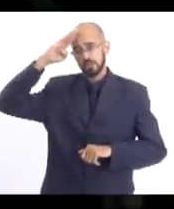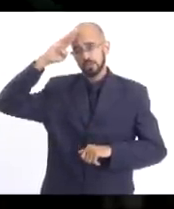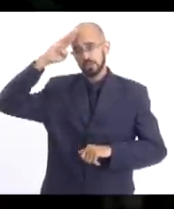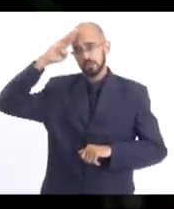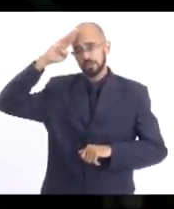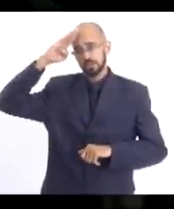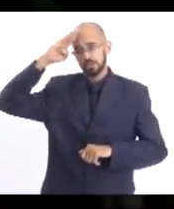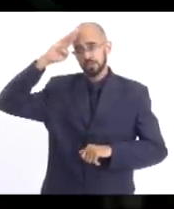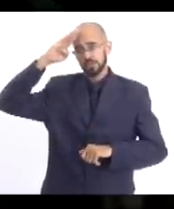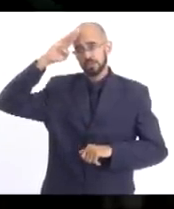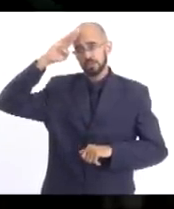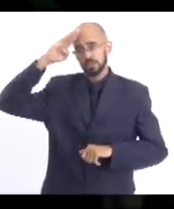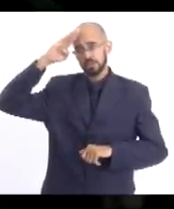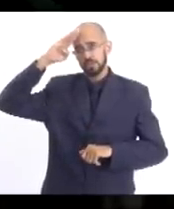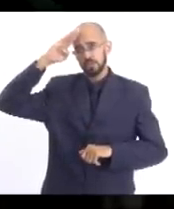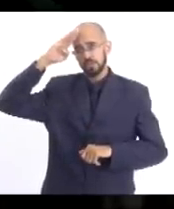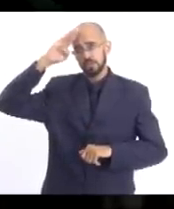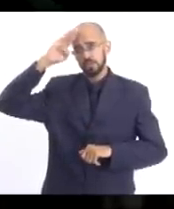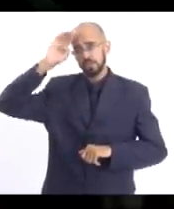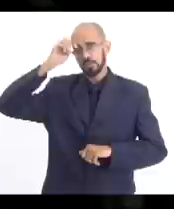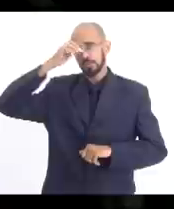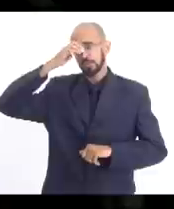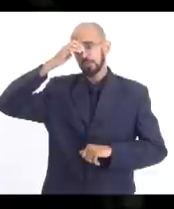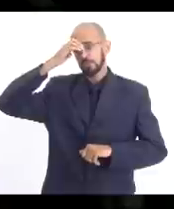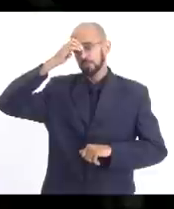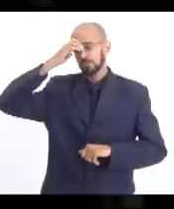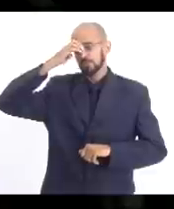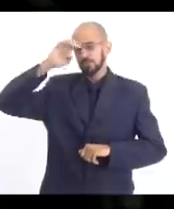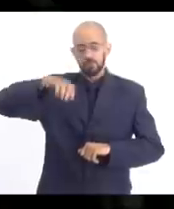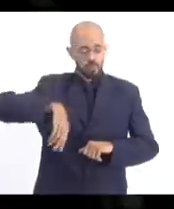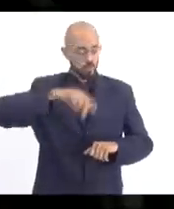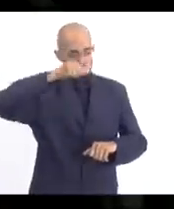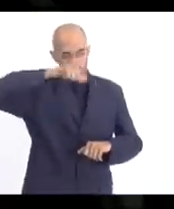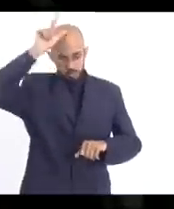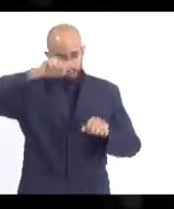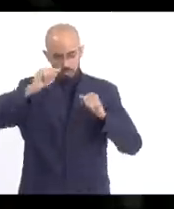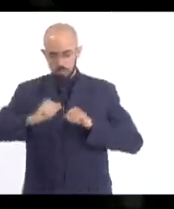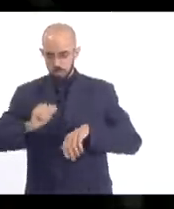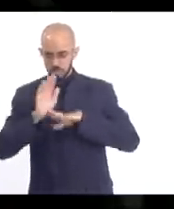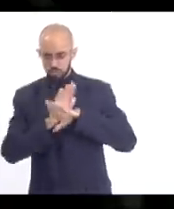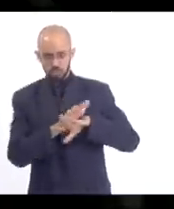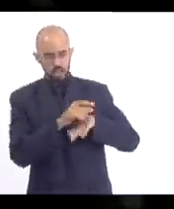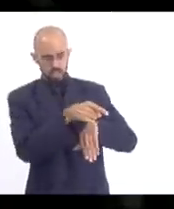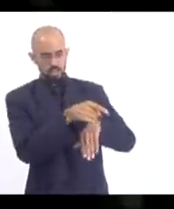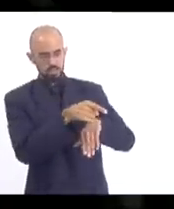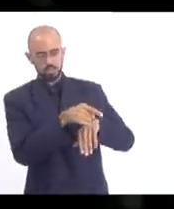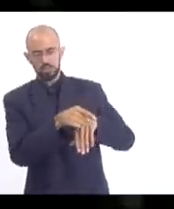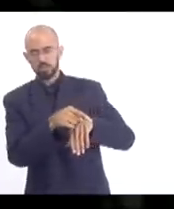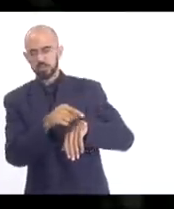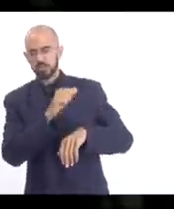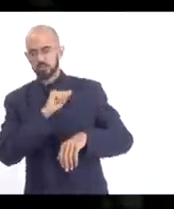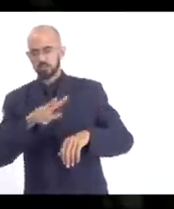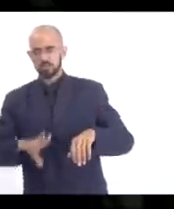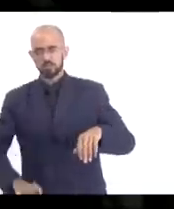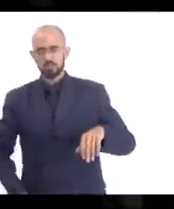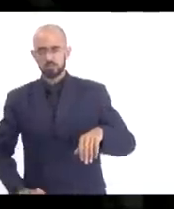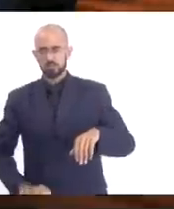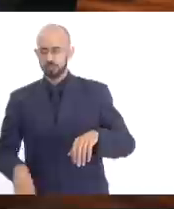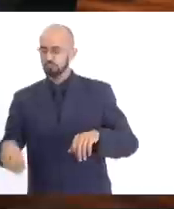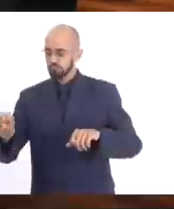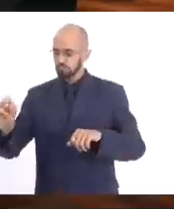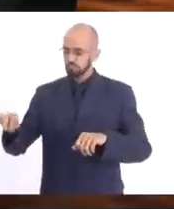Doutor Aureliano. Luiz, deixa eu ajudar no cabimento em relação a essa questão só da pensão. Pois